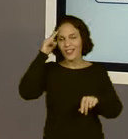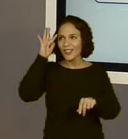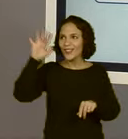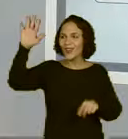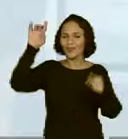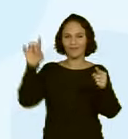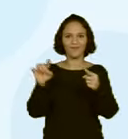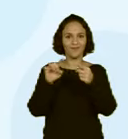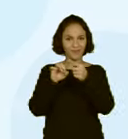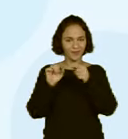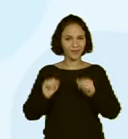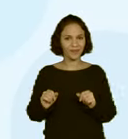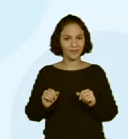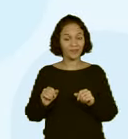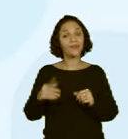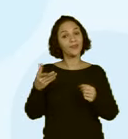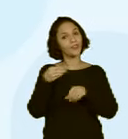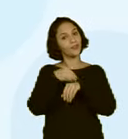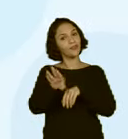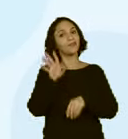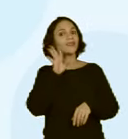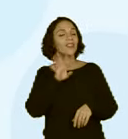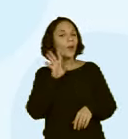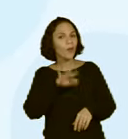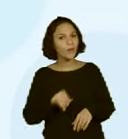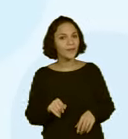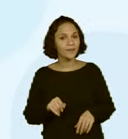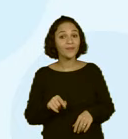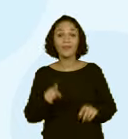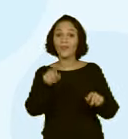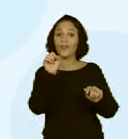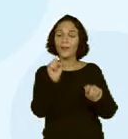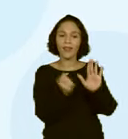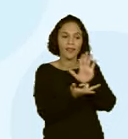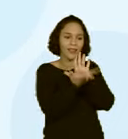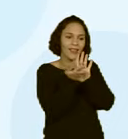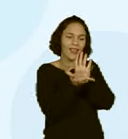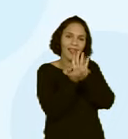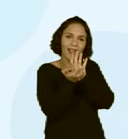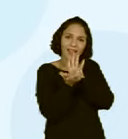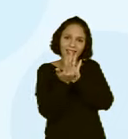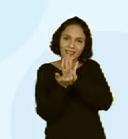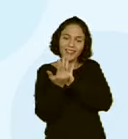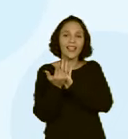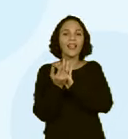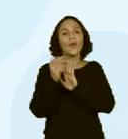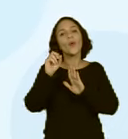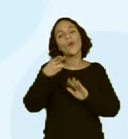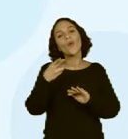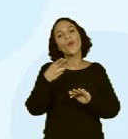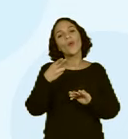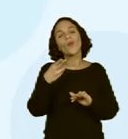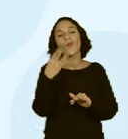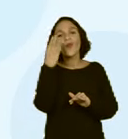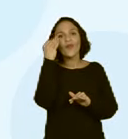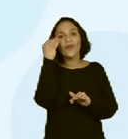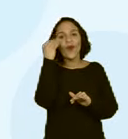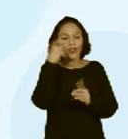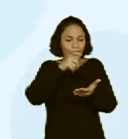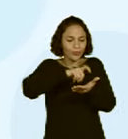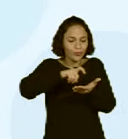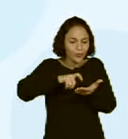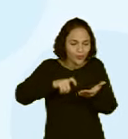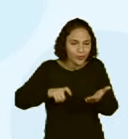aí, uma dica, tá? Bem legal. Faz um desenho, recorta ou imprime uma foto de